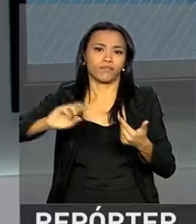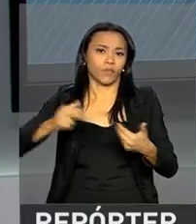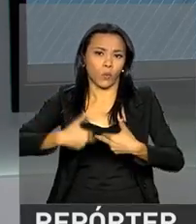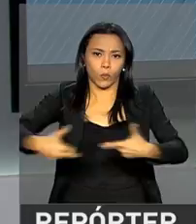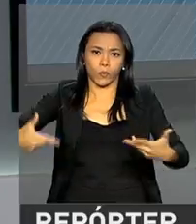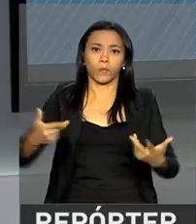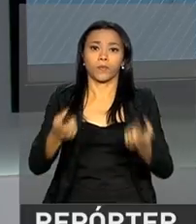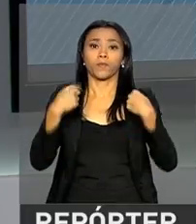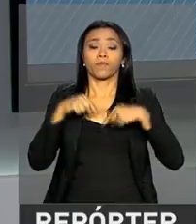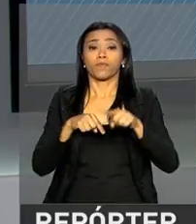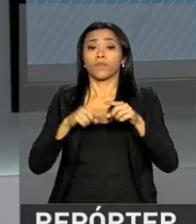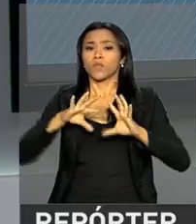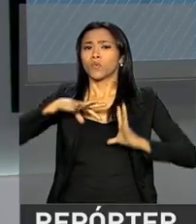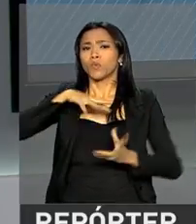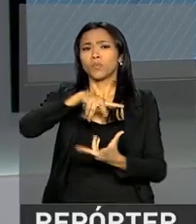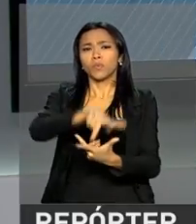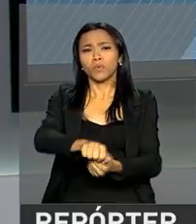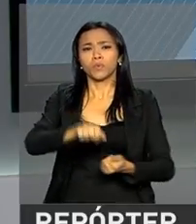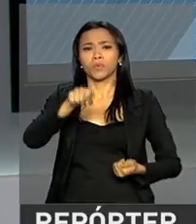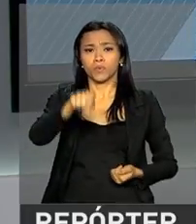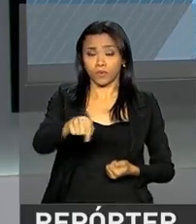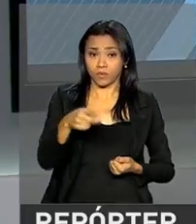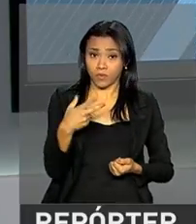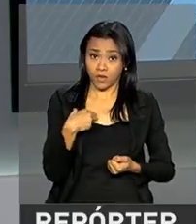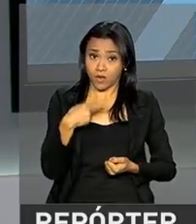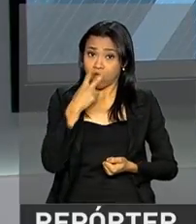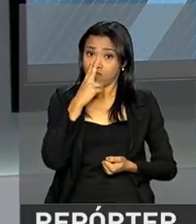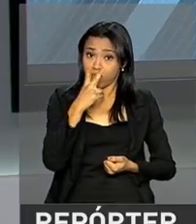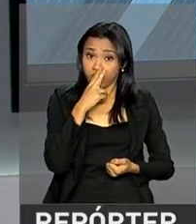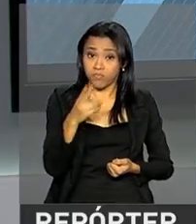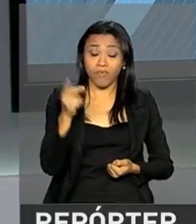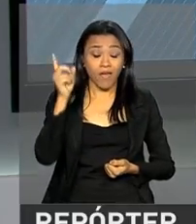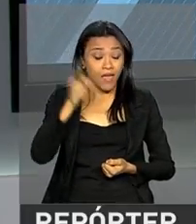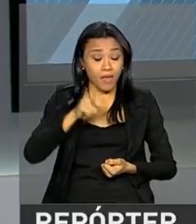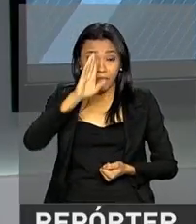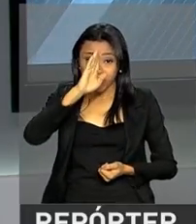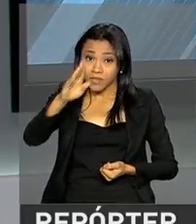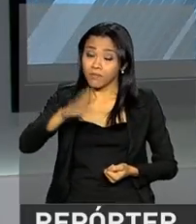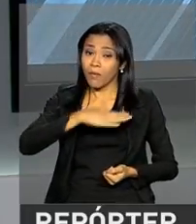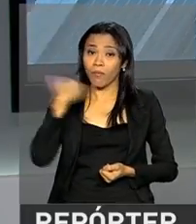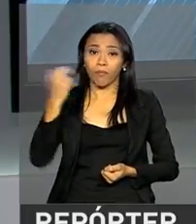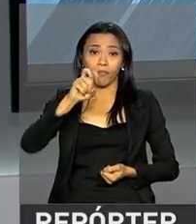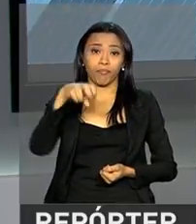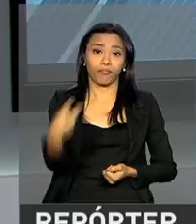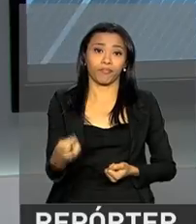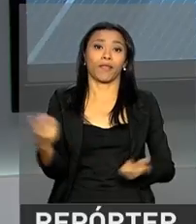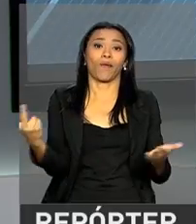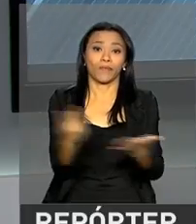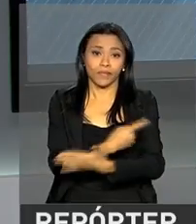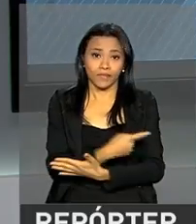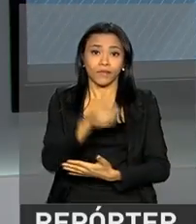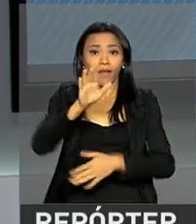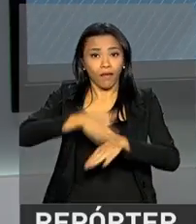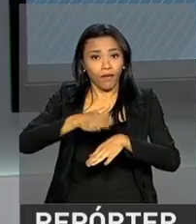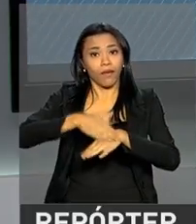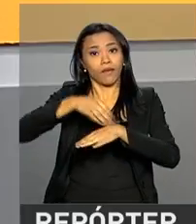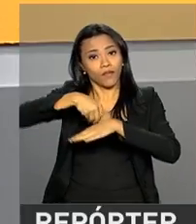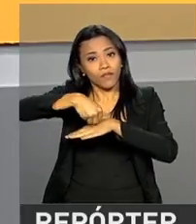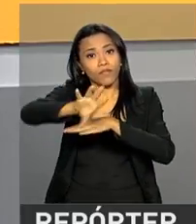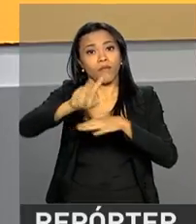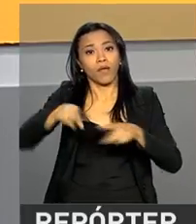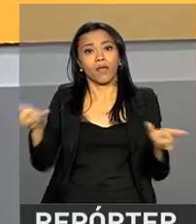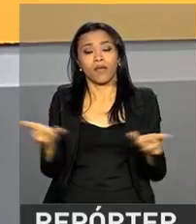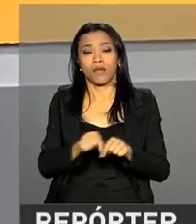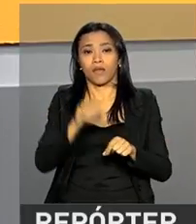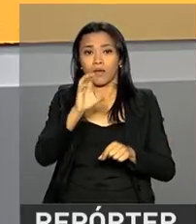todo mundo o tabagismo está está entre as principais causas de morte evitável segundo a organização mundial de saúde